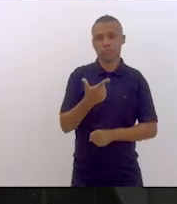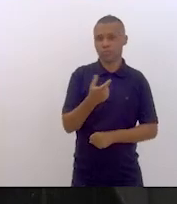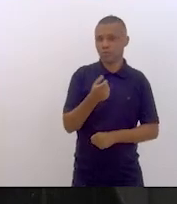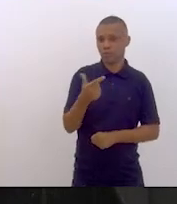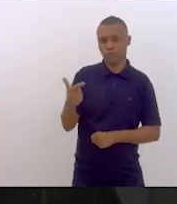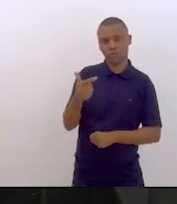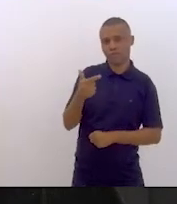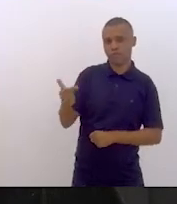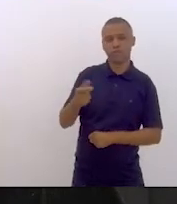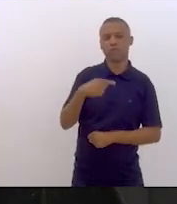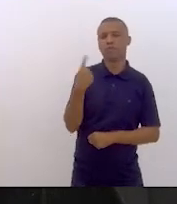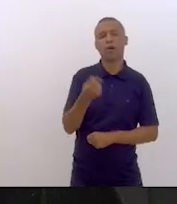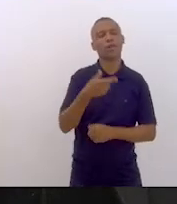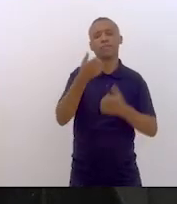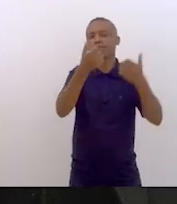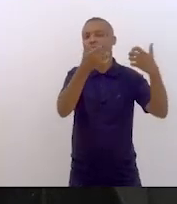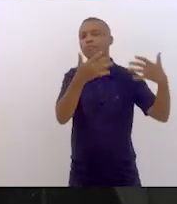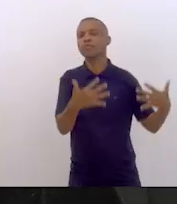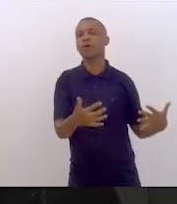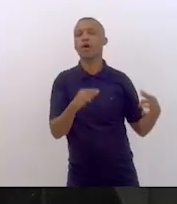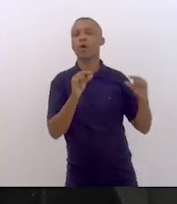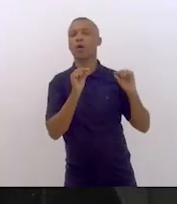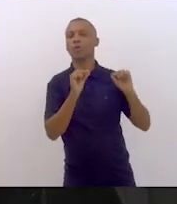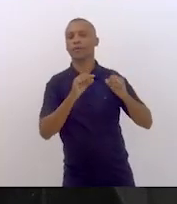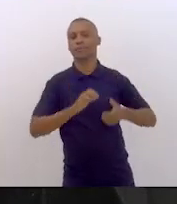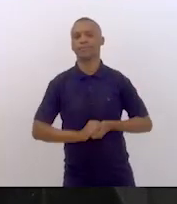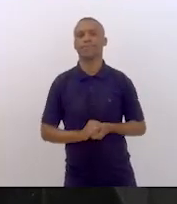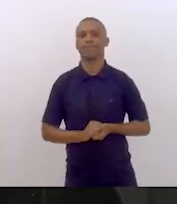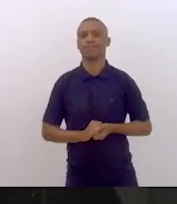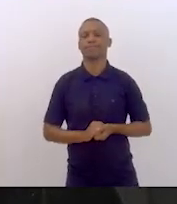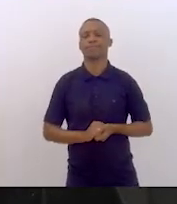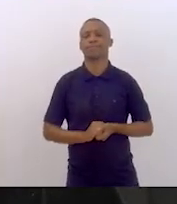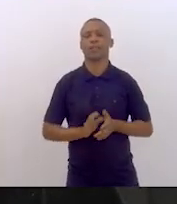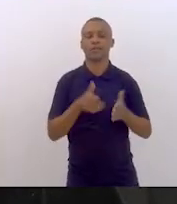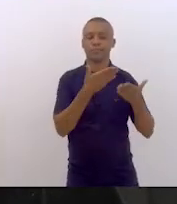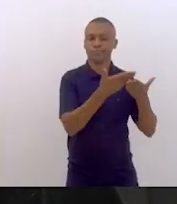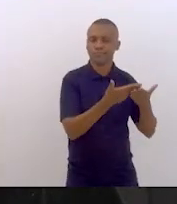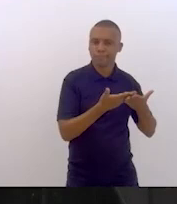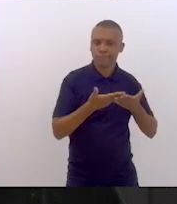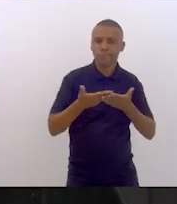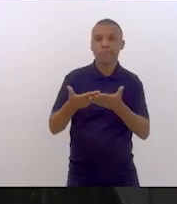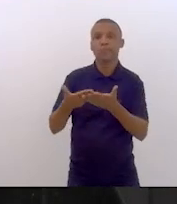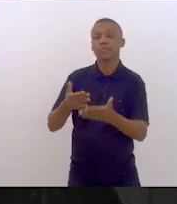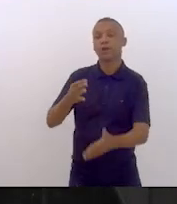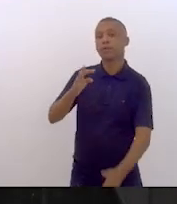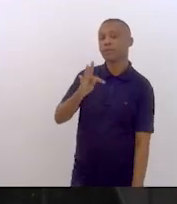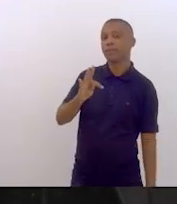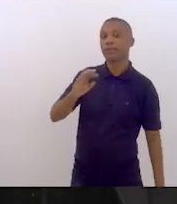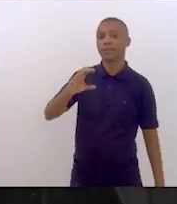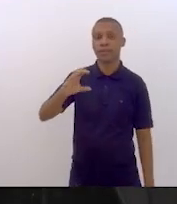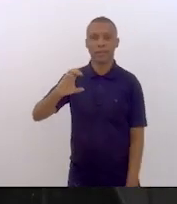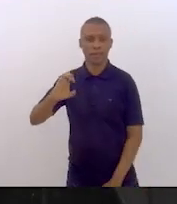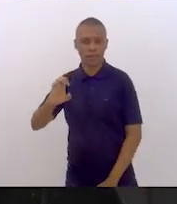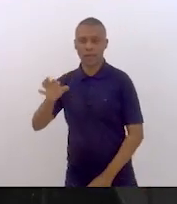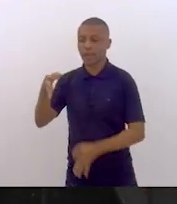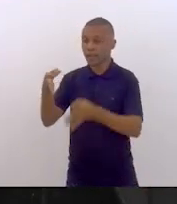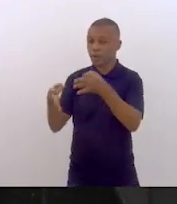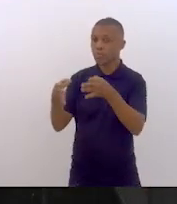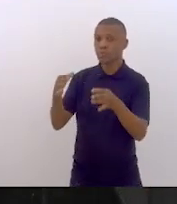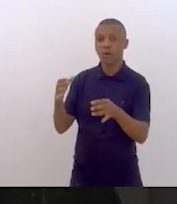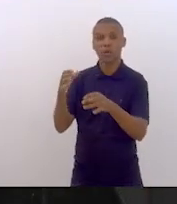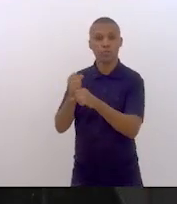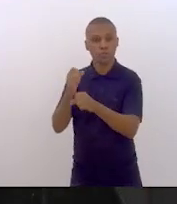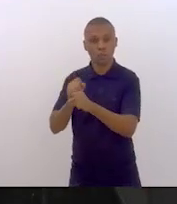remetemos ao Tribunal de Contas do Estado o